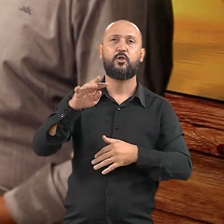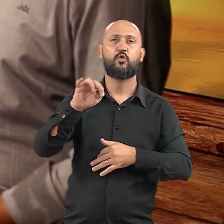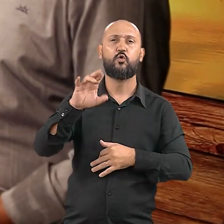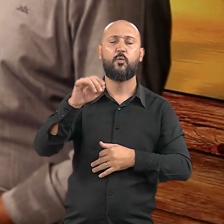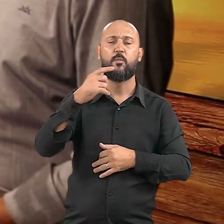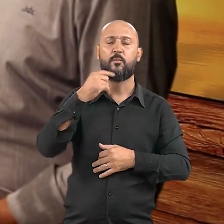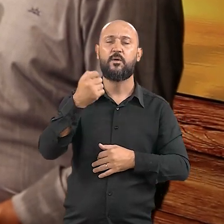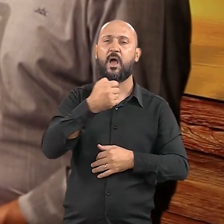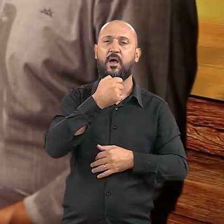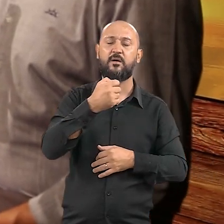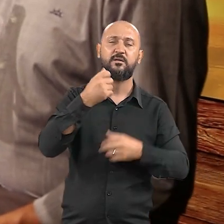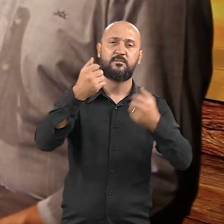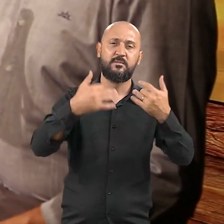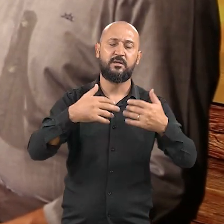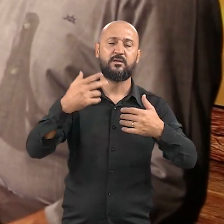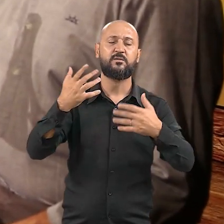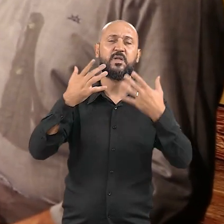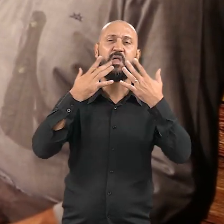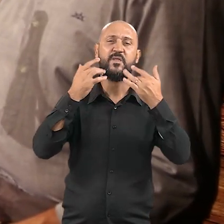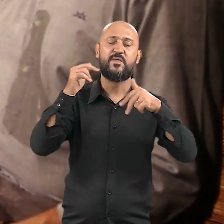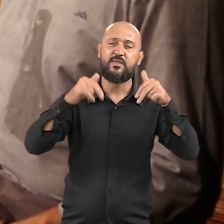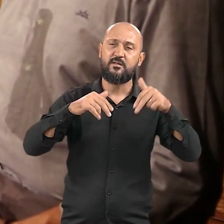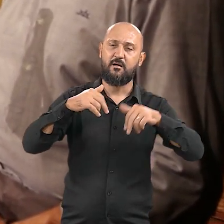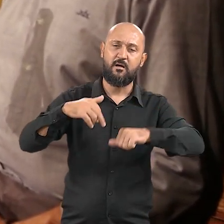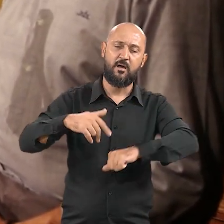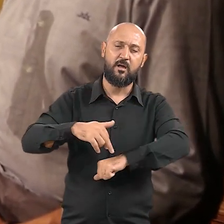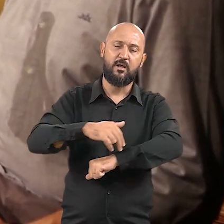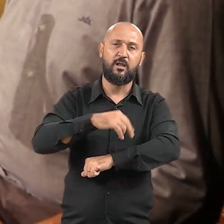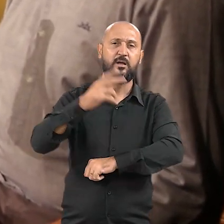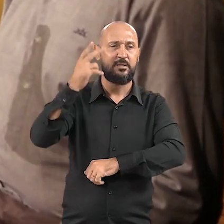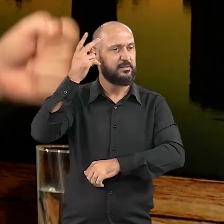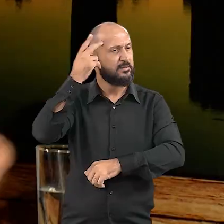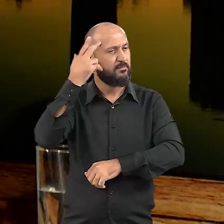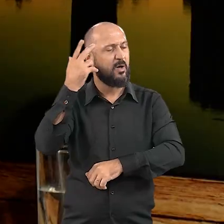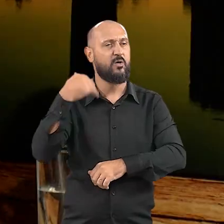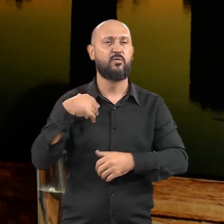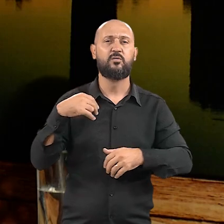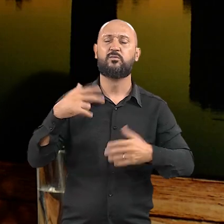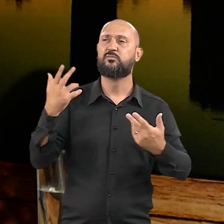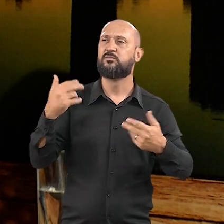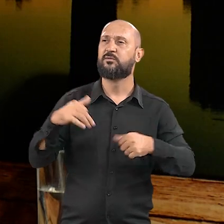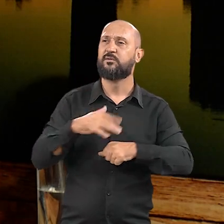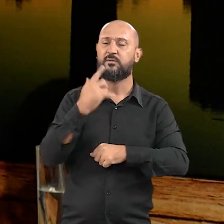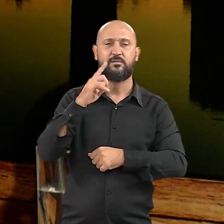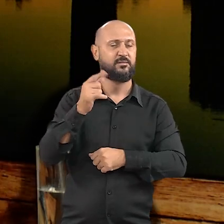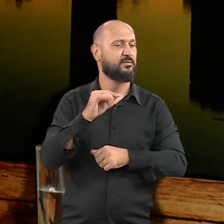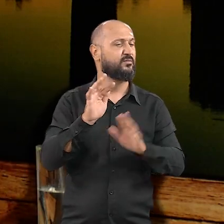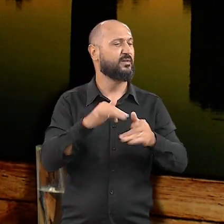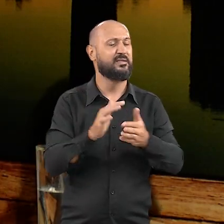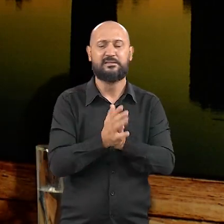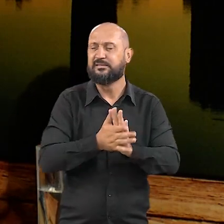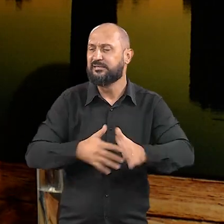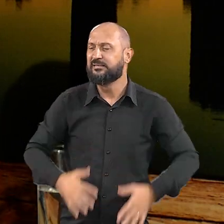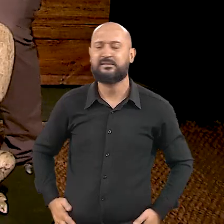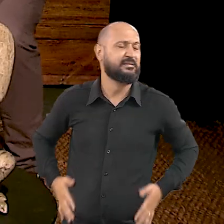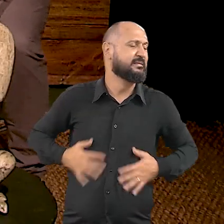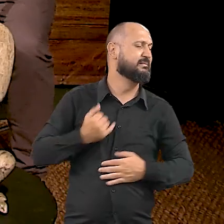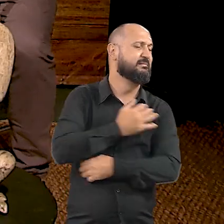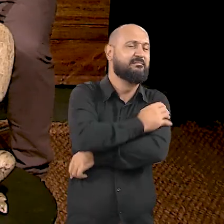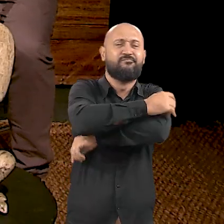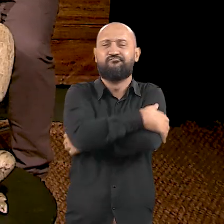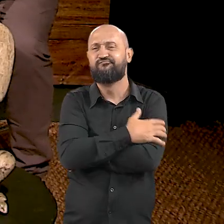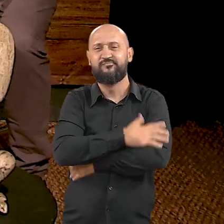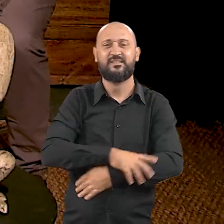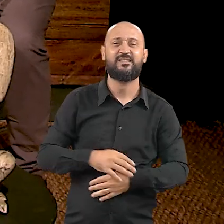ao vivo falando das noivas, e os caras lá nos calçadão de São Paulo, falando de noiva. Falei, esse negócio não vai acabar. Vai acabar